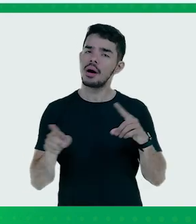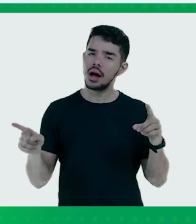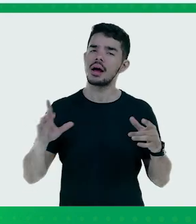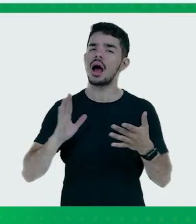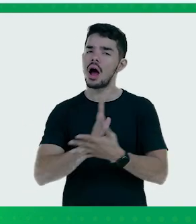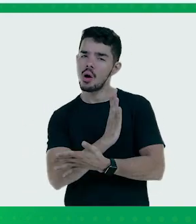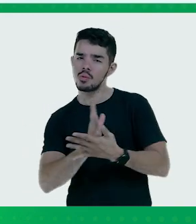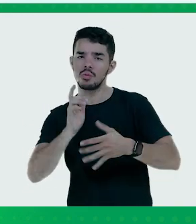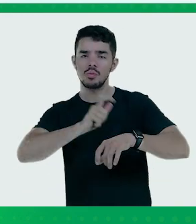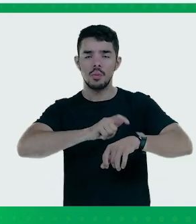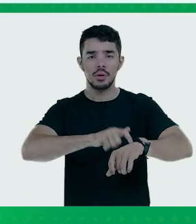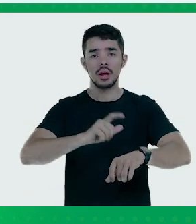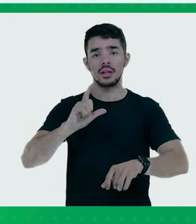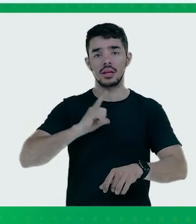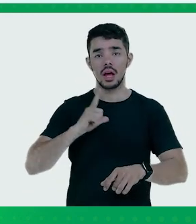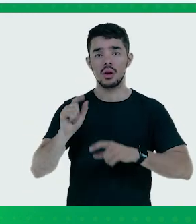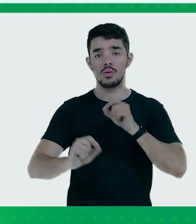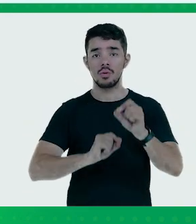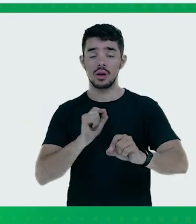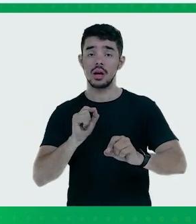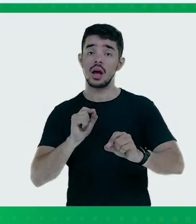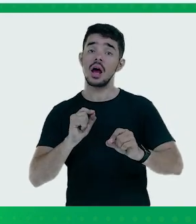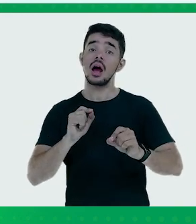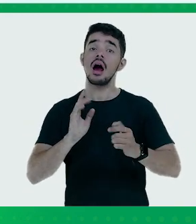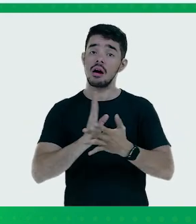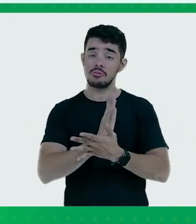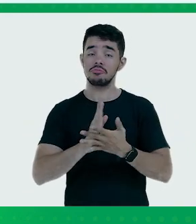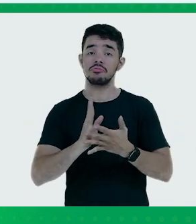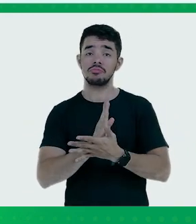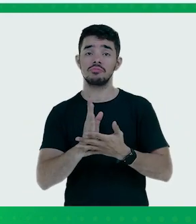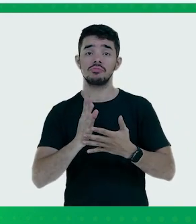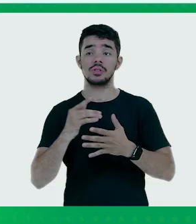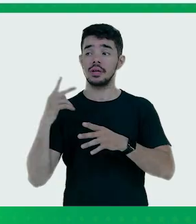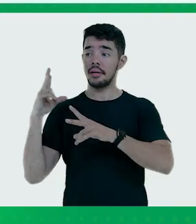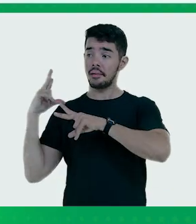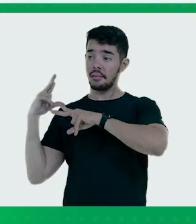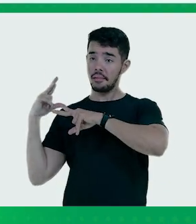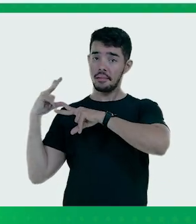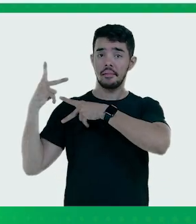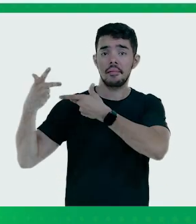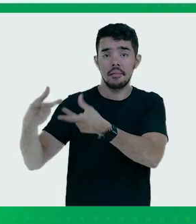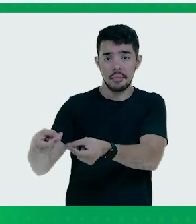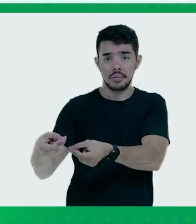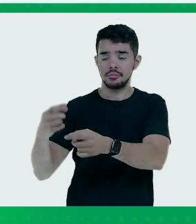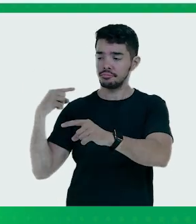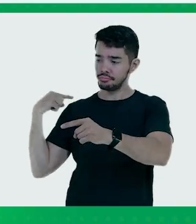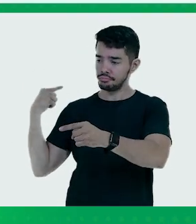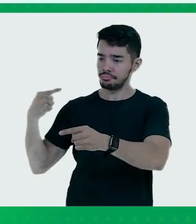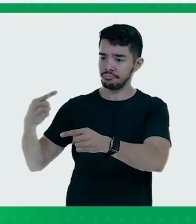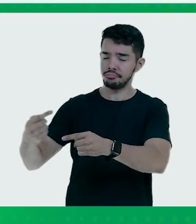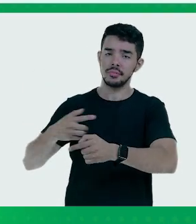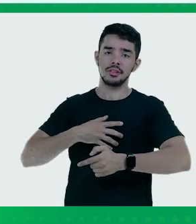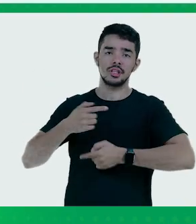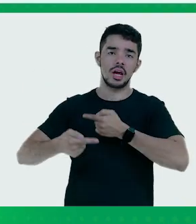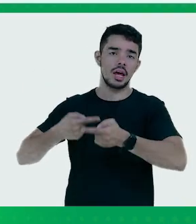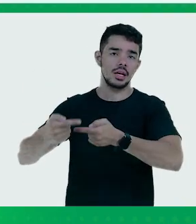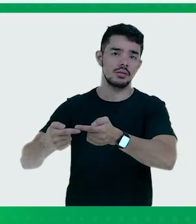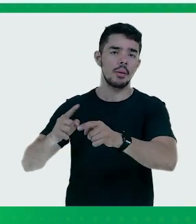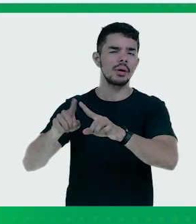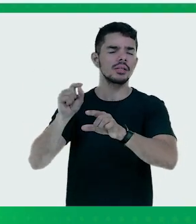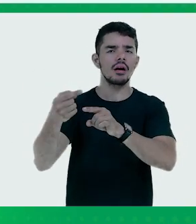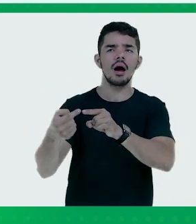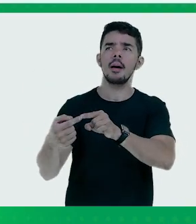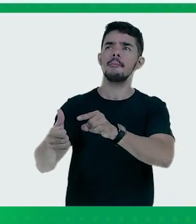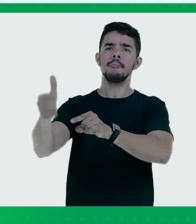alguns momentos vamos ter algumas residualidades, algumas heranças, é claro, mas também que as escolas